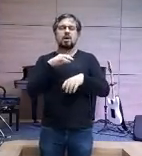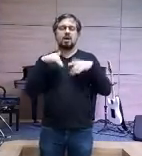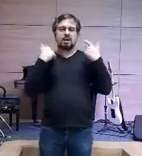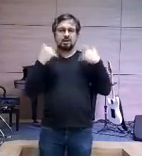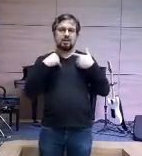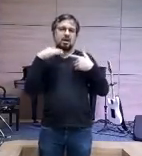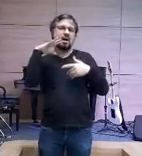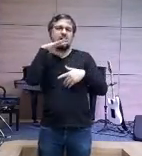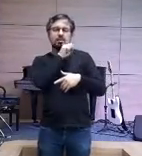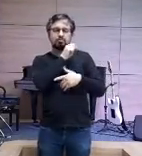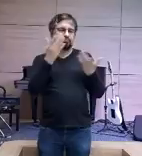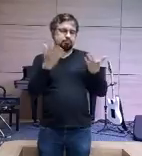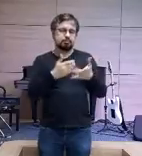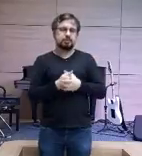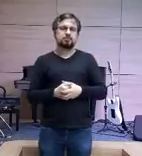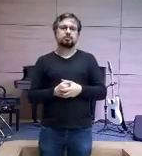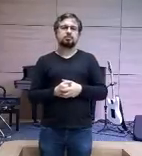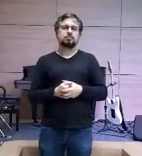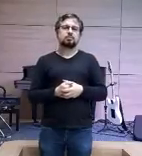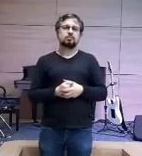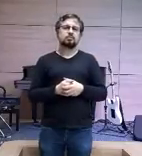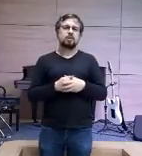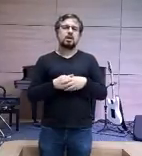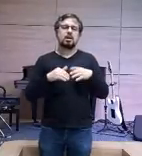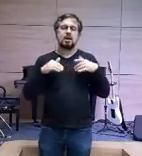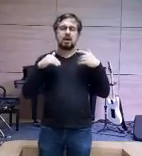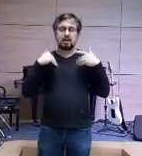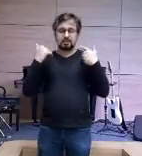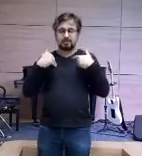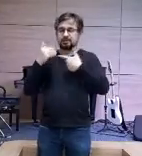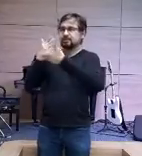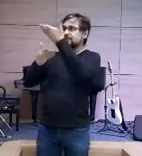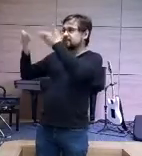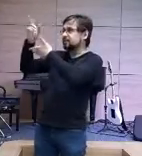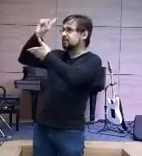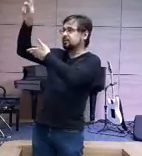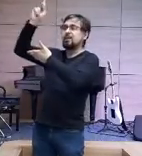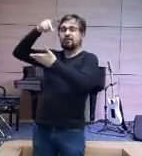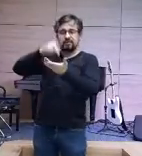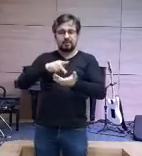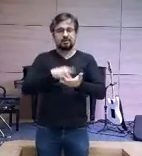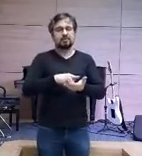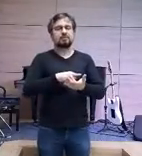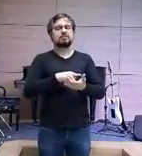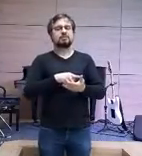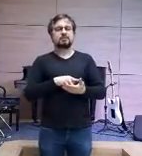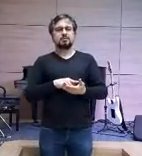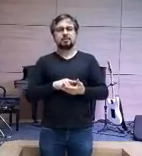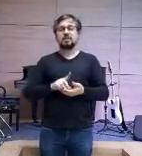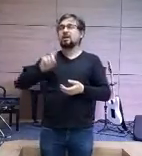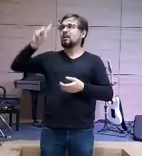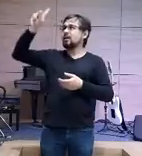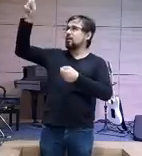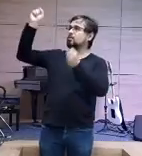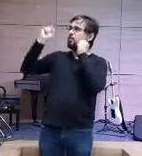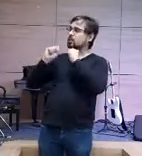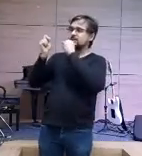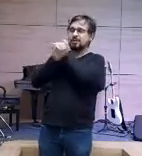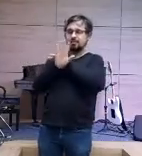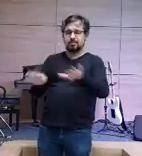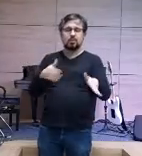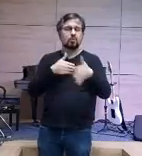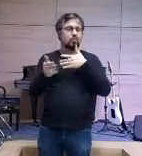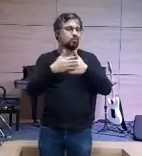aqui uma alegria momentânea para igreja do Senhor Jesus é verdadeiro é real e ele pode cessar qualquer